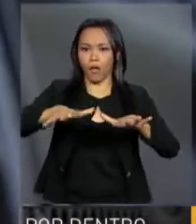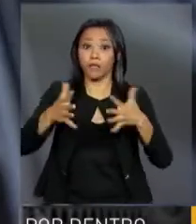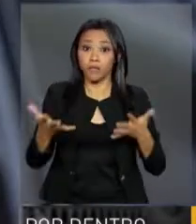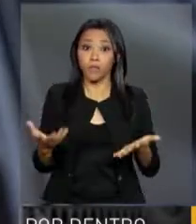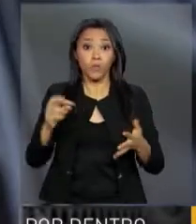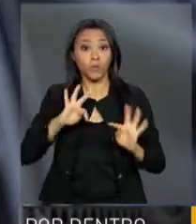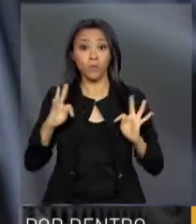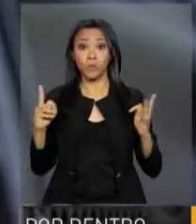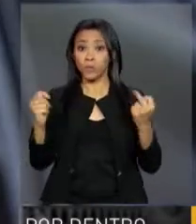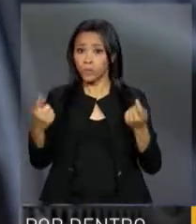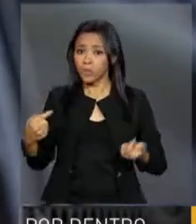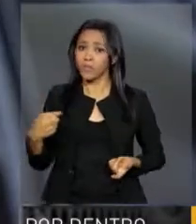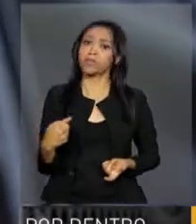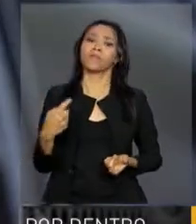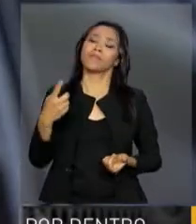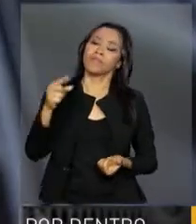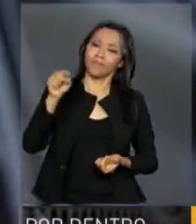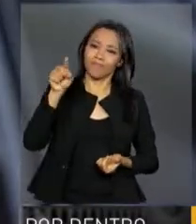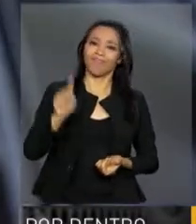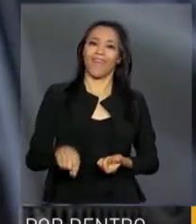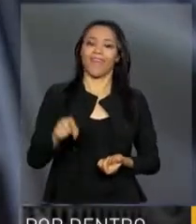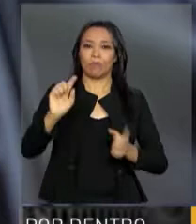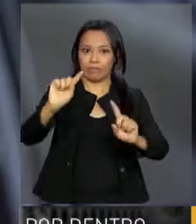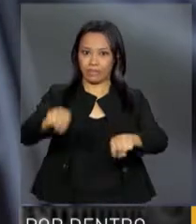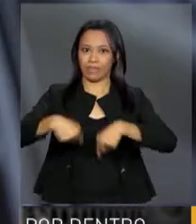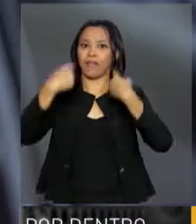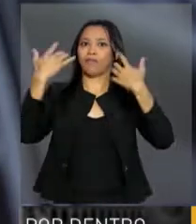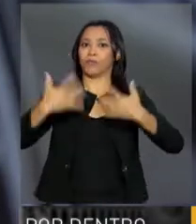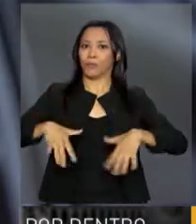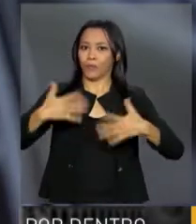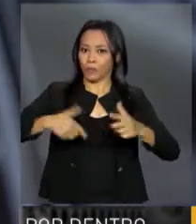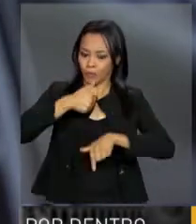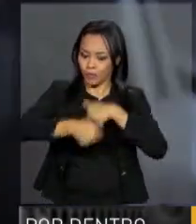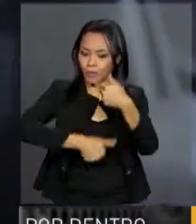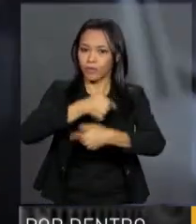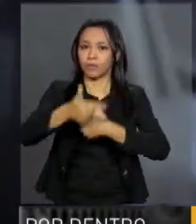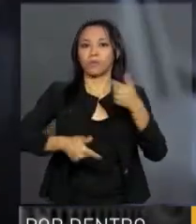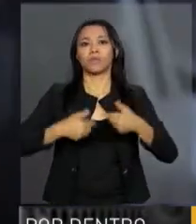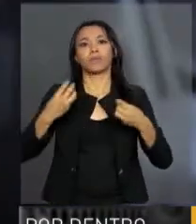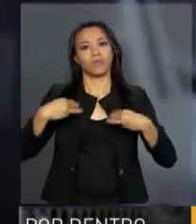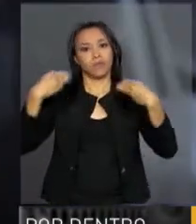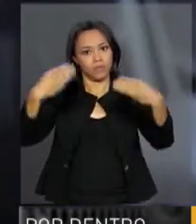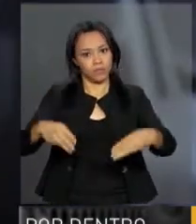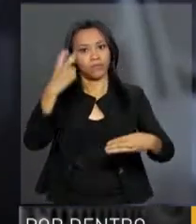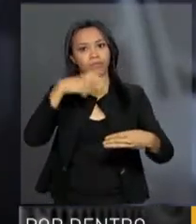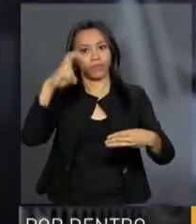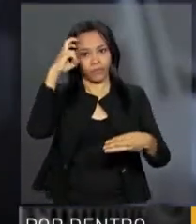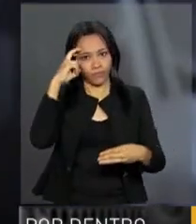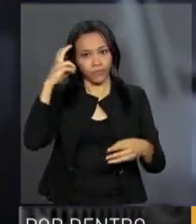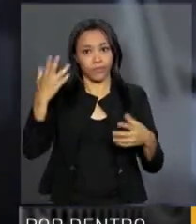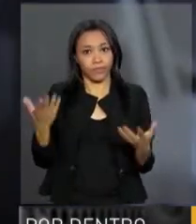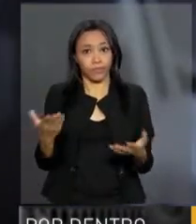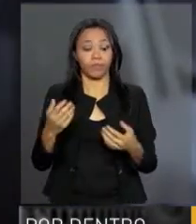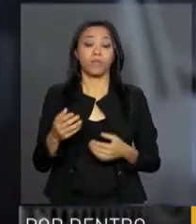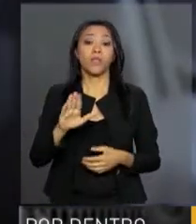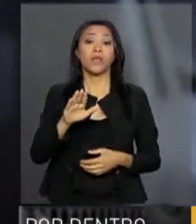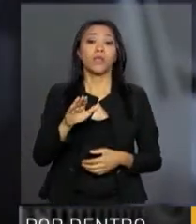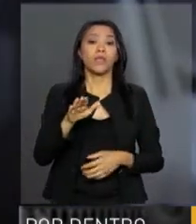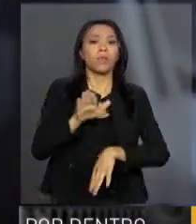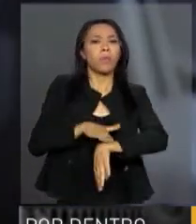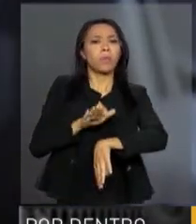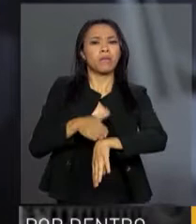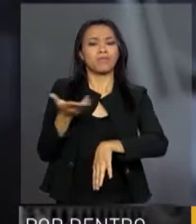isso são os desafios do Ministério da Cultura. E, no momento em que o